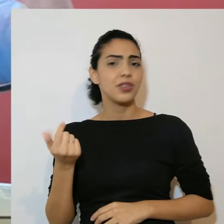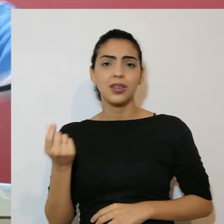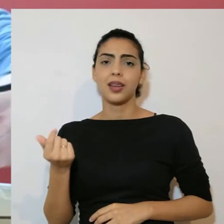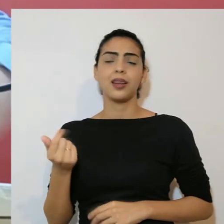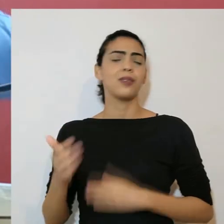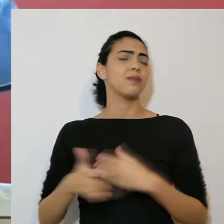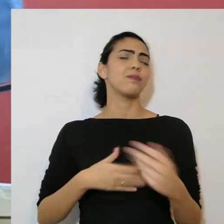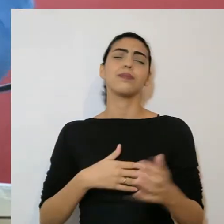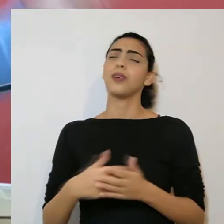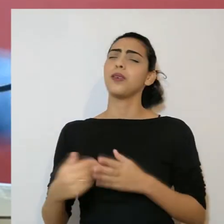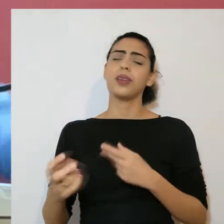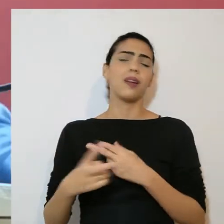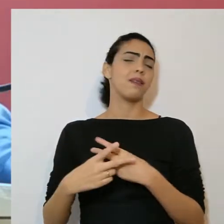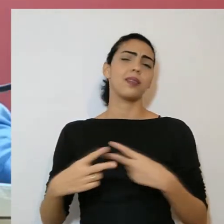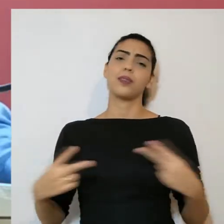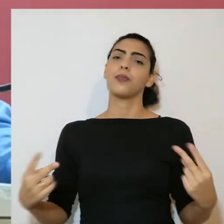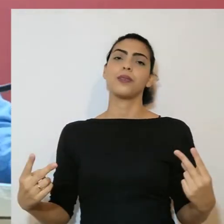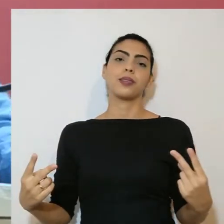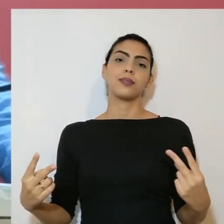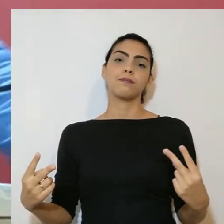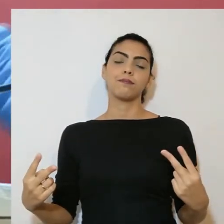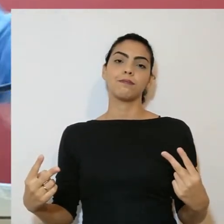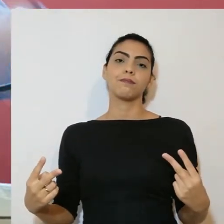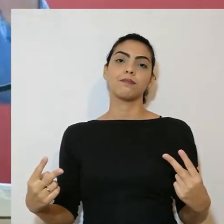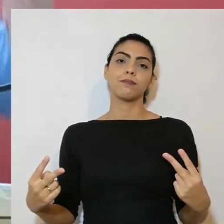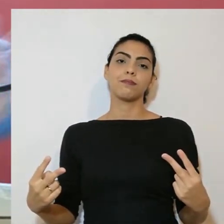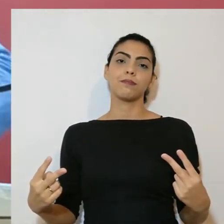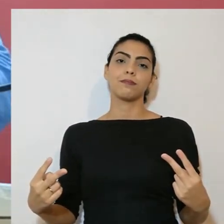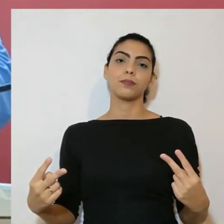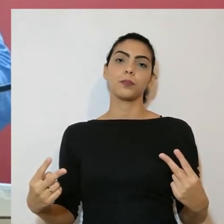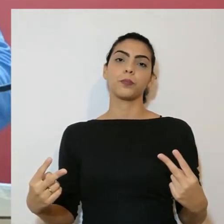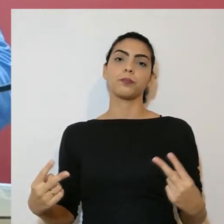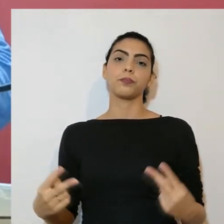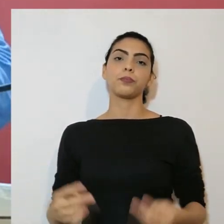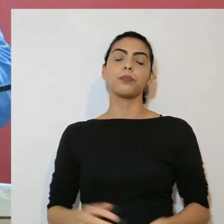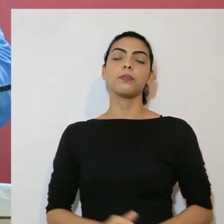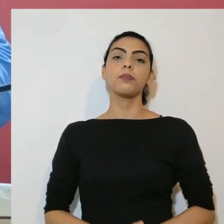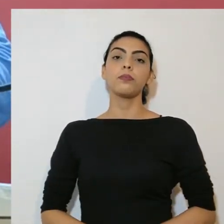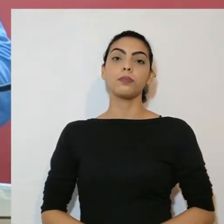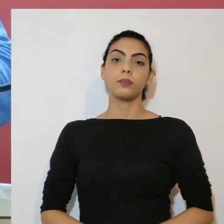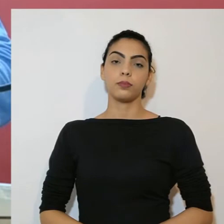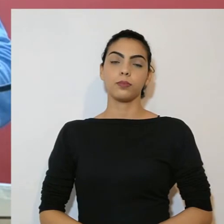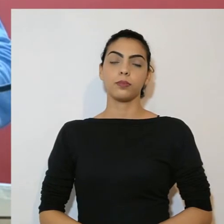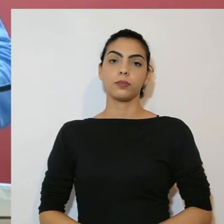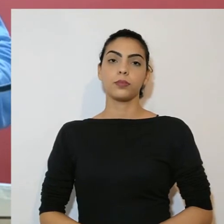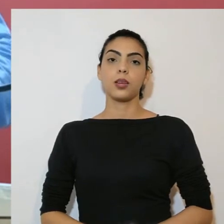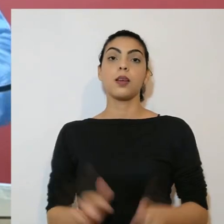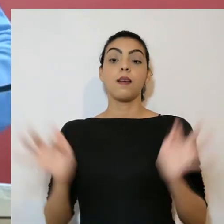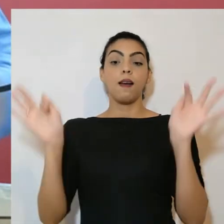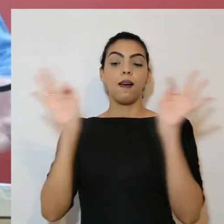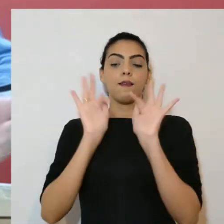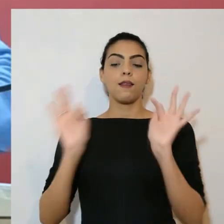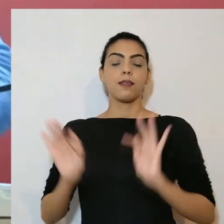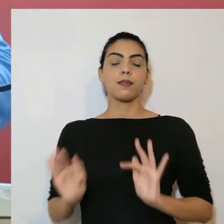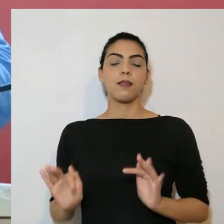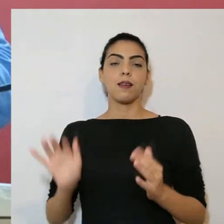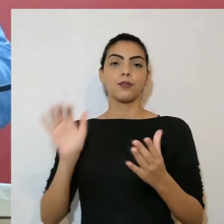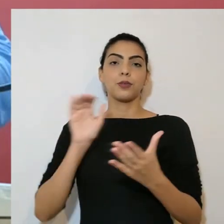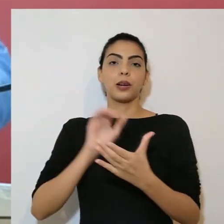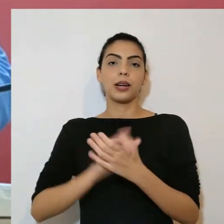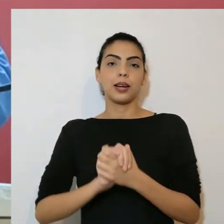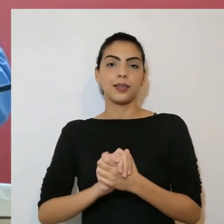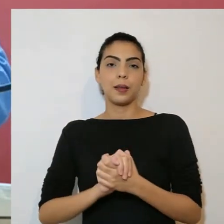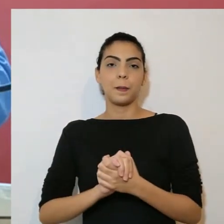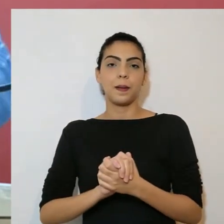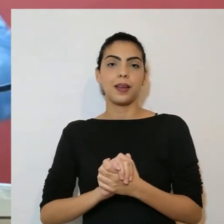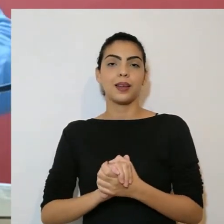casa, dinheiro, qualquer outro bem material. A felicidade